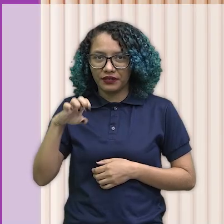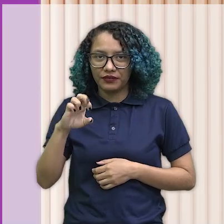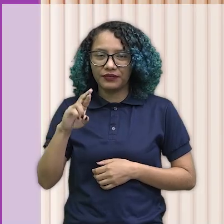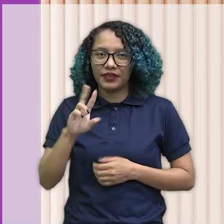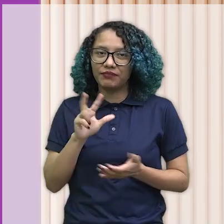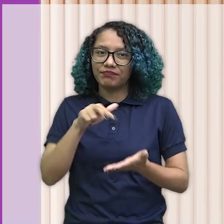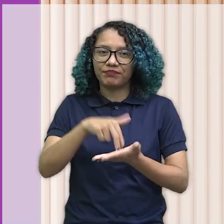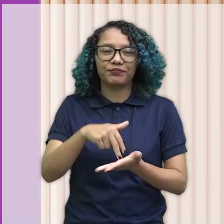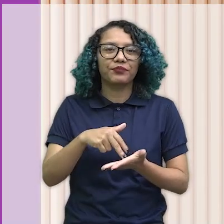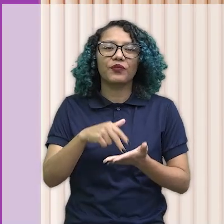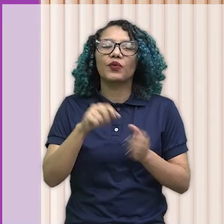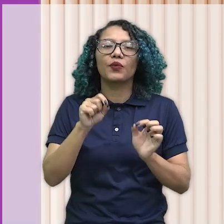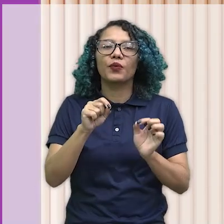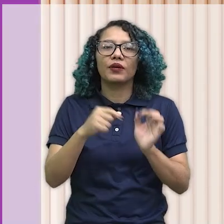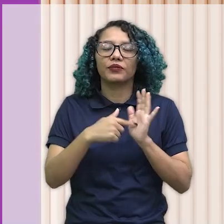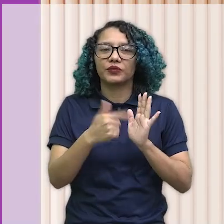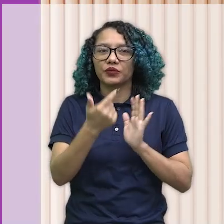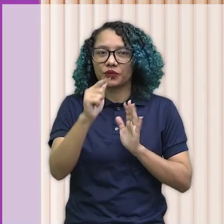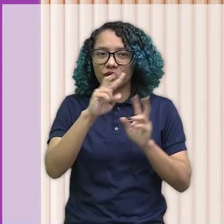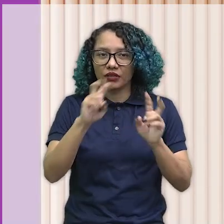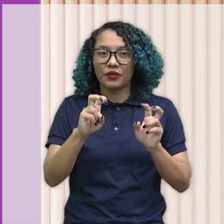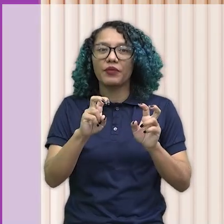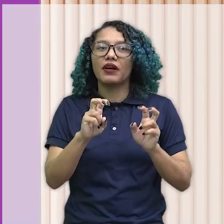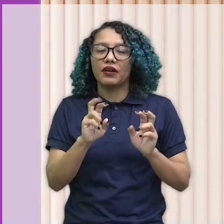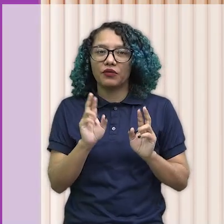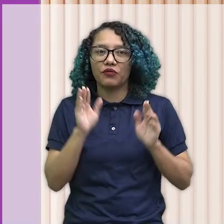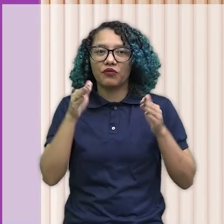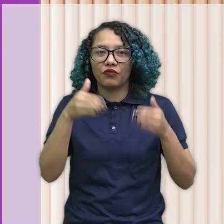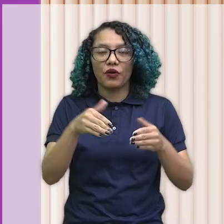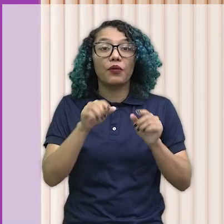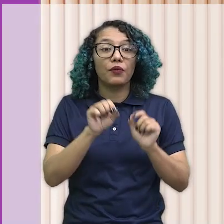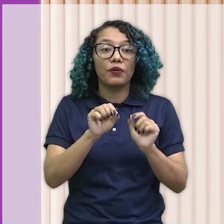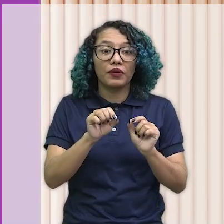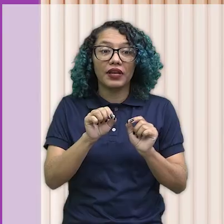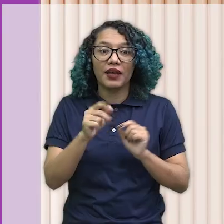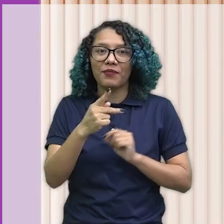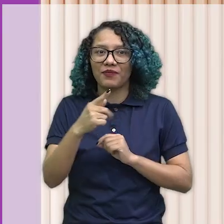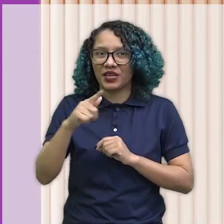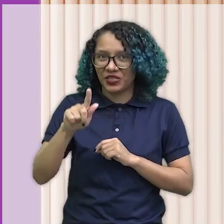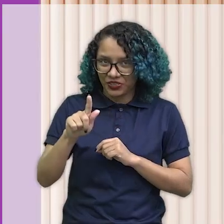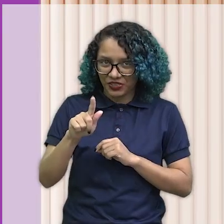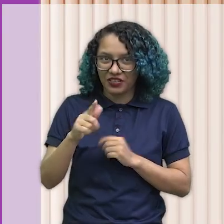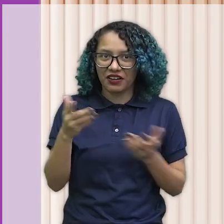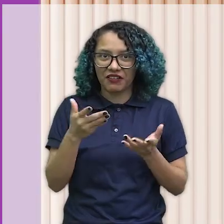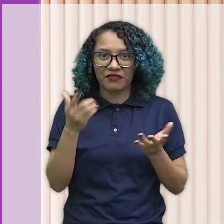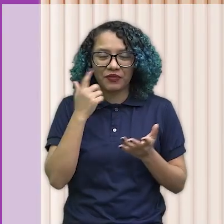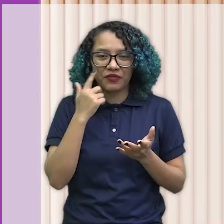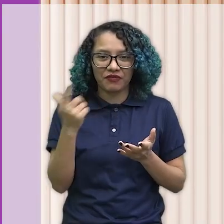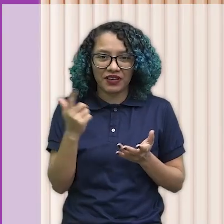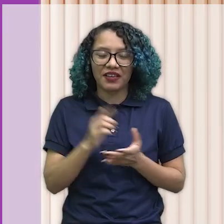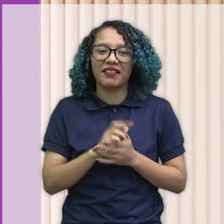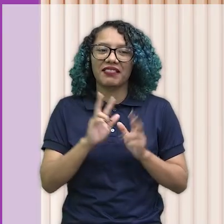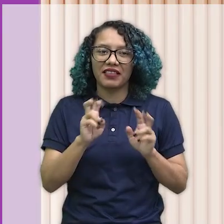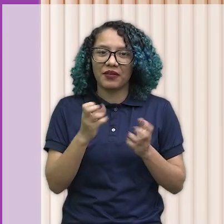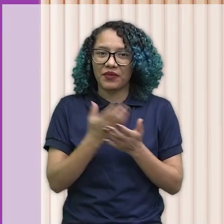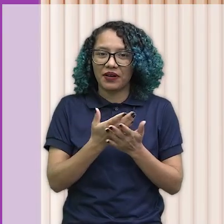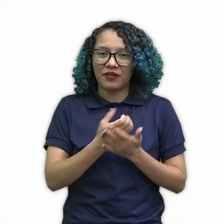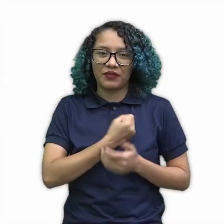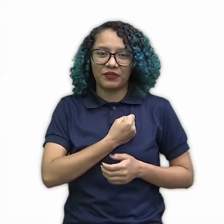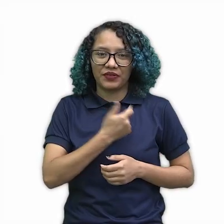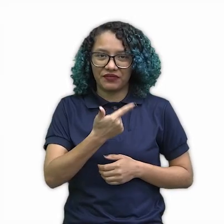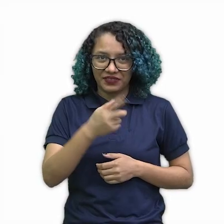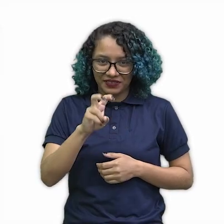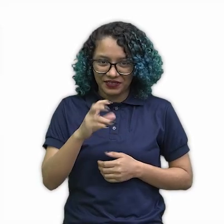para te apresentar mais um tema sobre progressões. Eu estou falando aí da progressão geométrica. Acompanhe então comigo o tema da aula de número